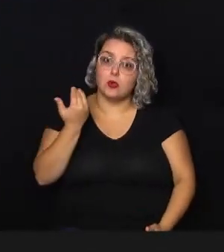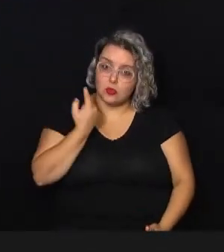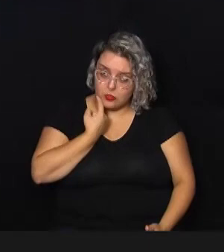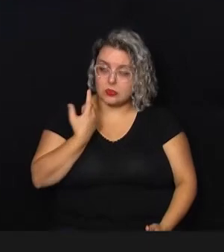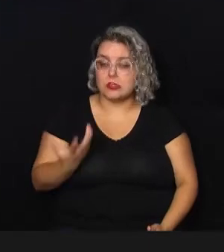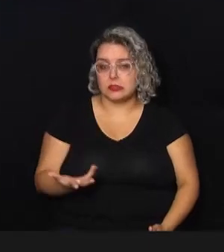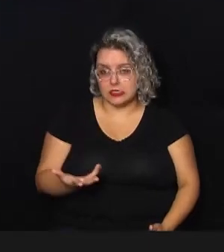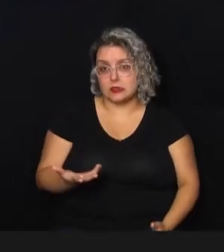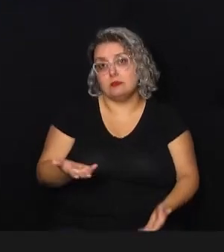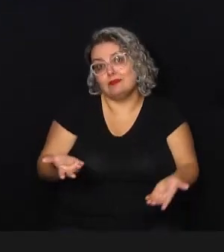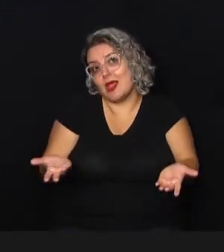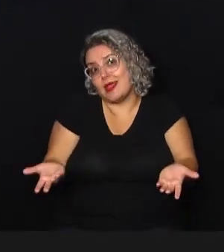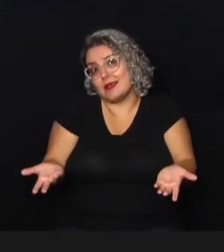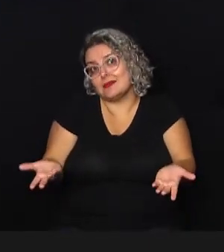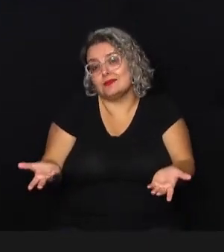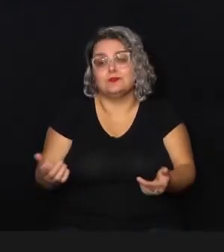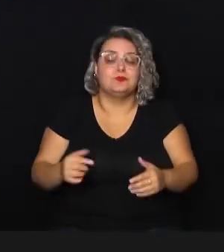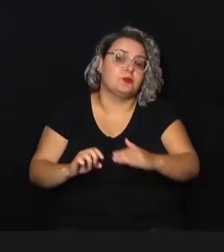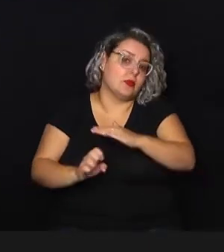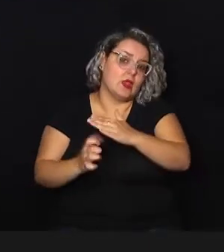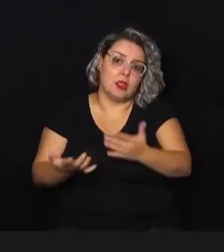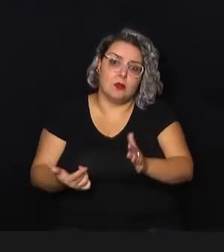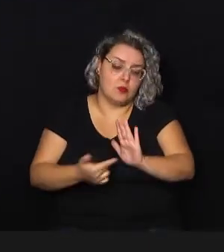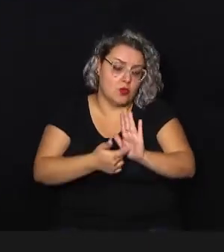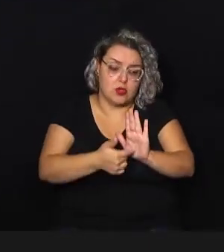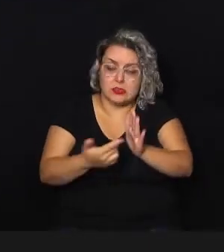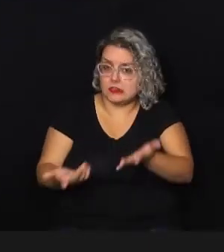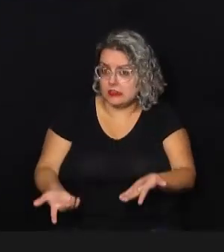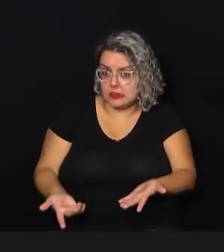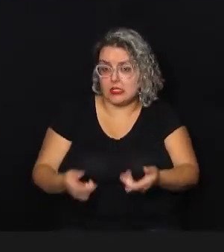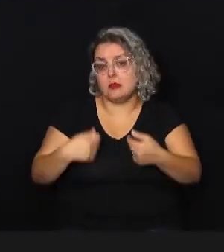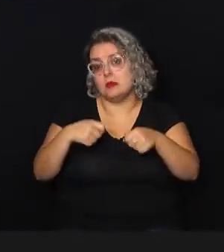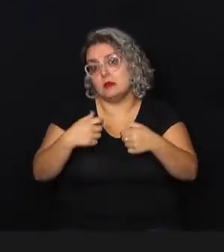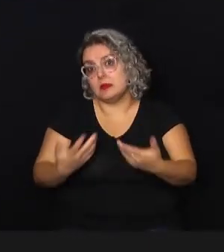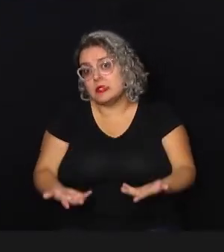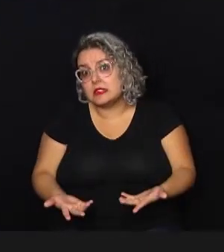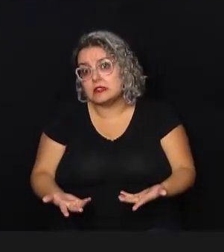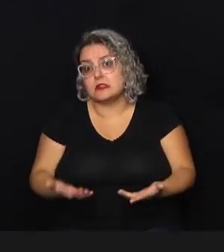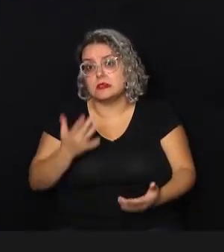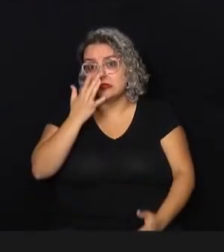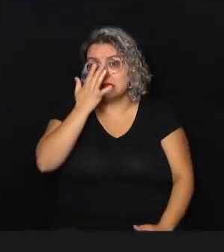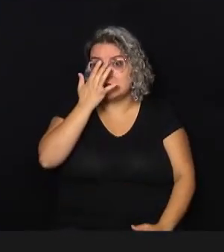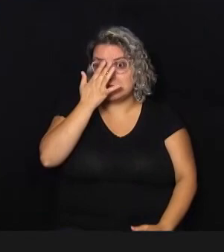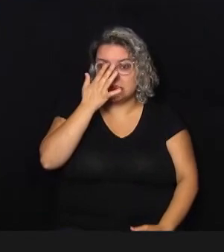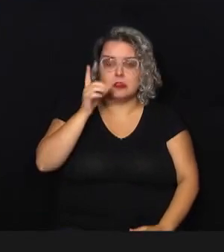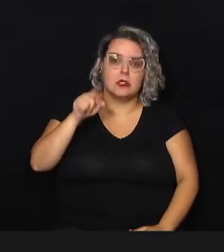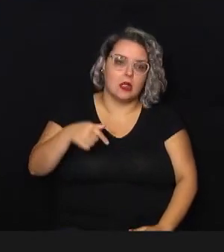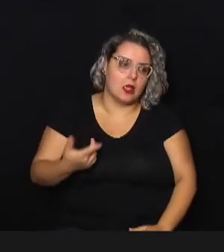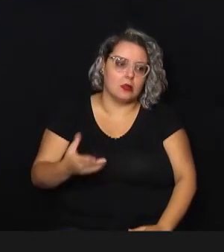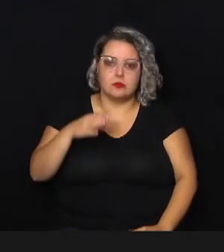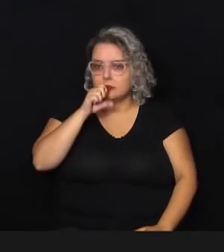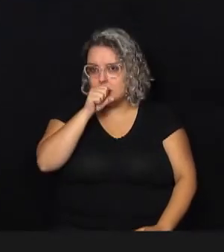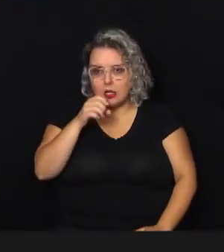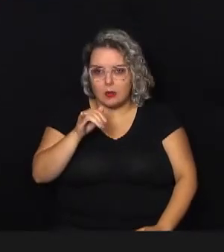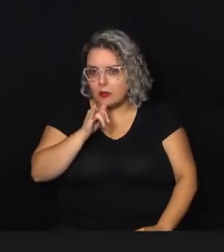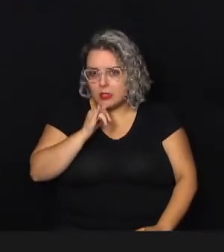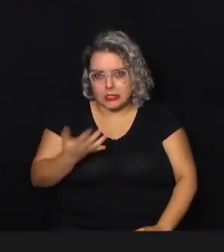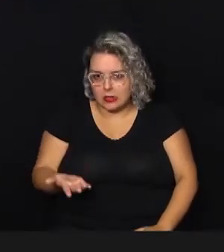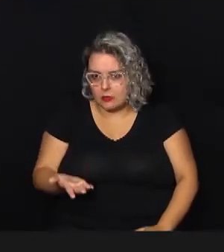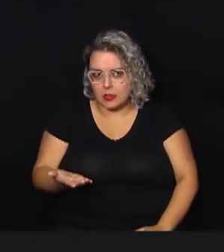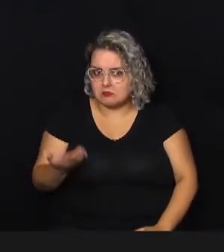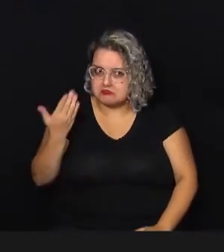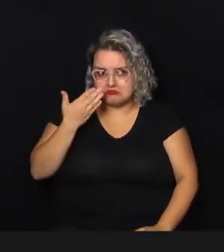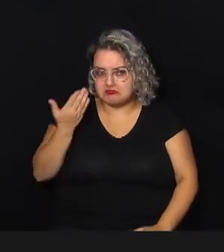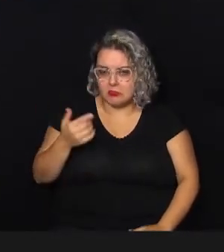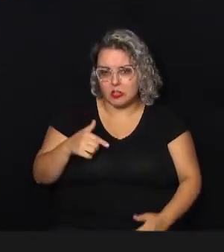moldes. Mas se a empresa ela demonstrar uma necessidade extraordinária que esse funcionário trabalhe no sábado, por exemplo, eu também não vejo problema.